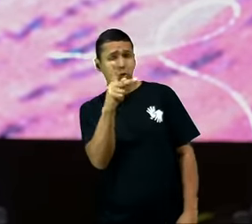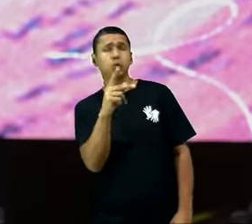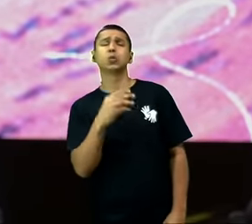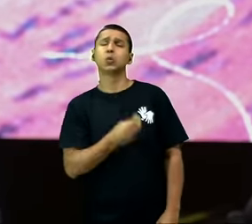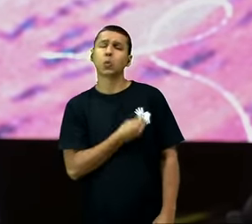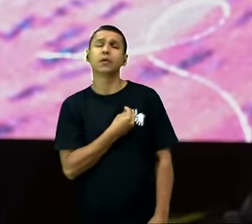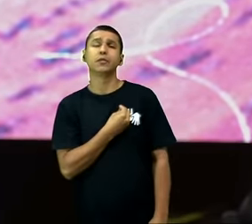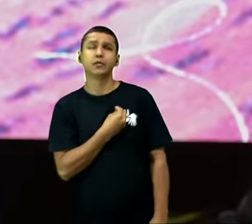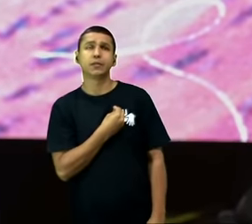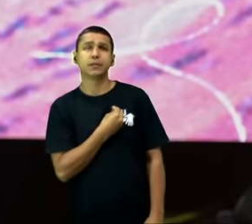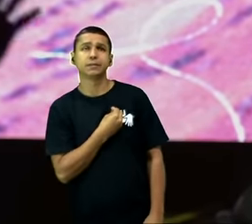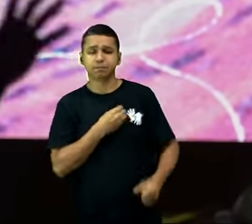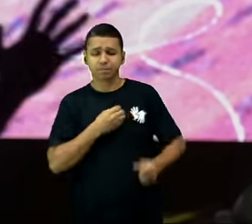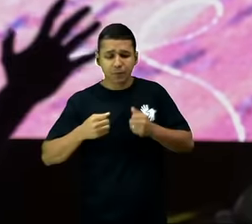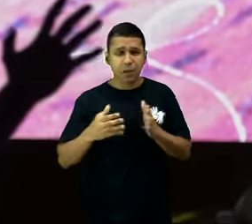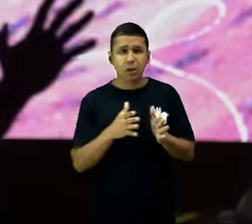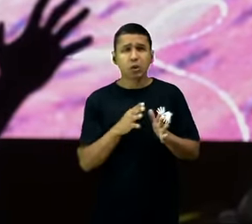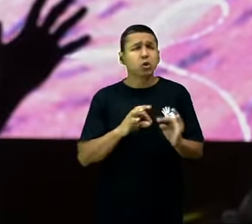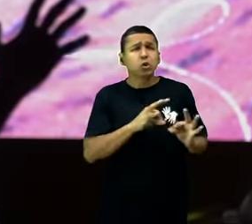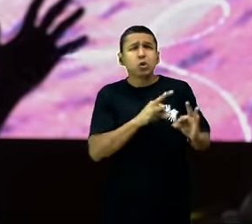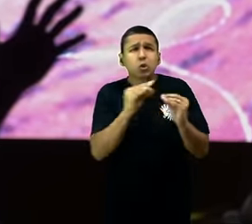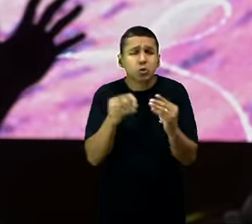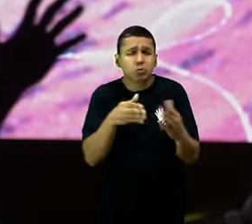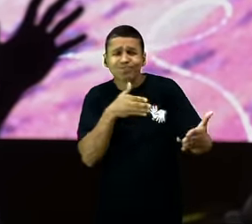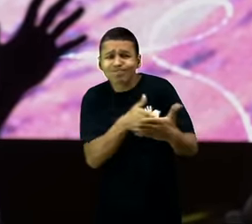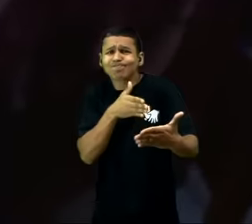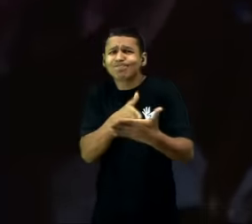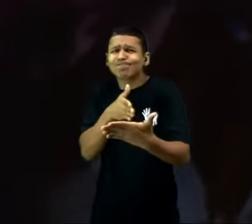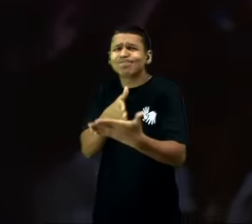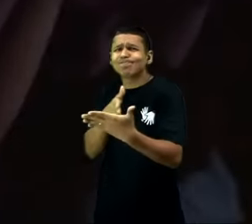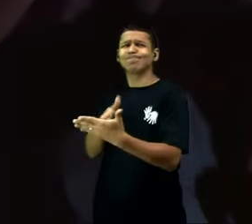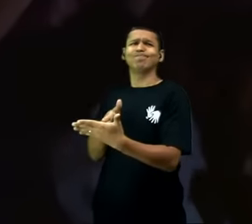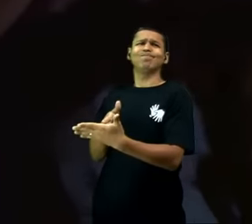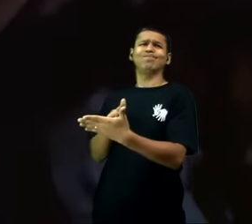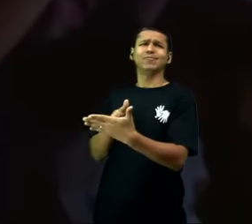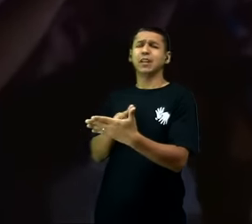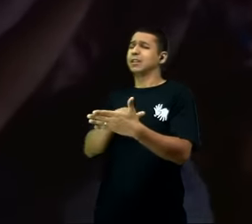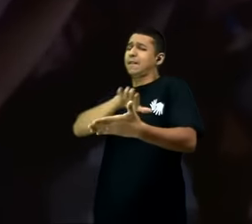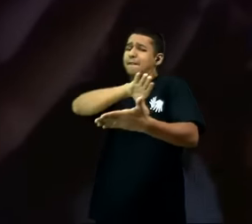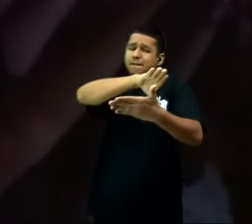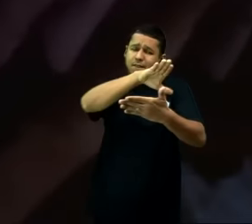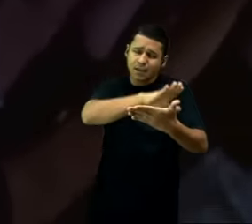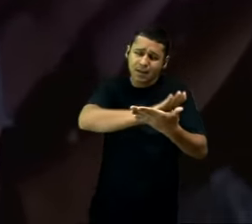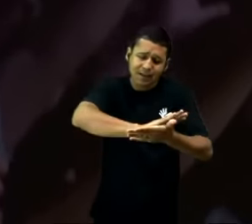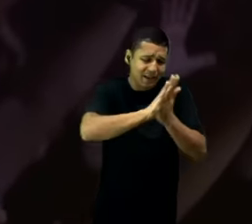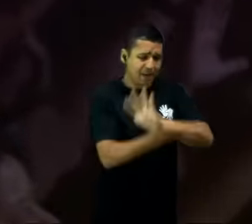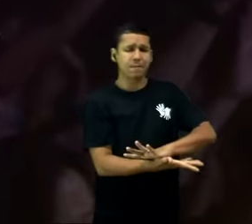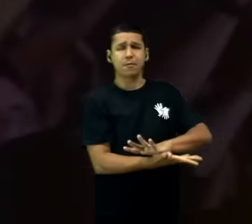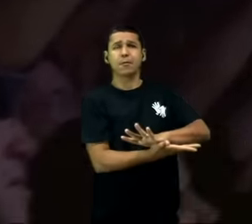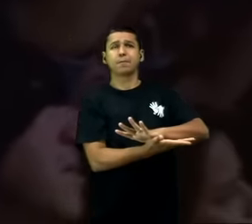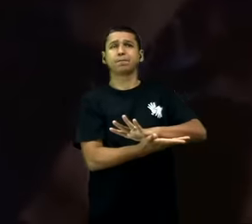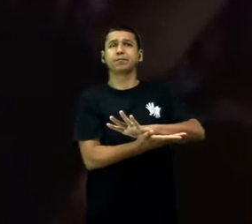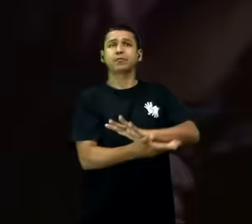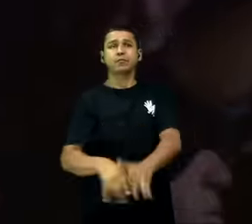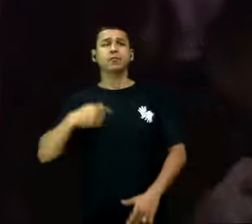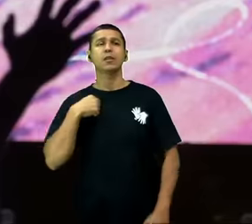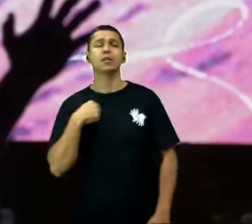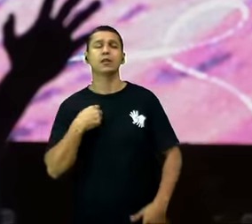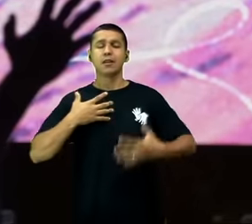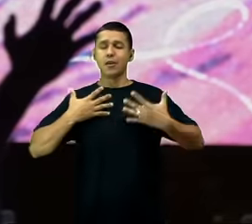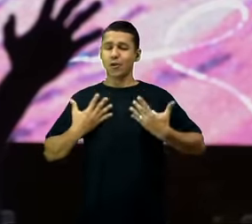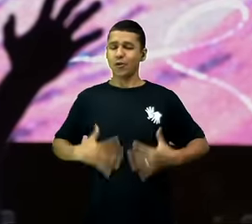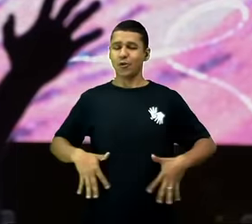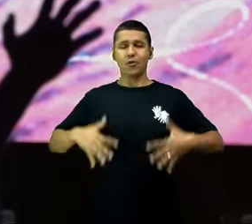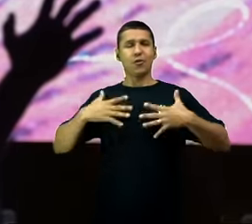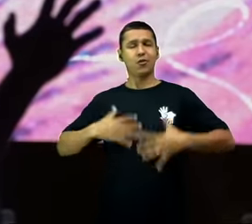que te impede de correr a sua corrida com Deus vai ficar pelo caminho. 2023 você vai caminhar leve, sem peso,